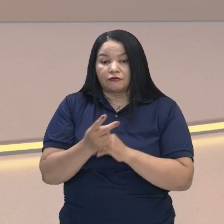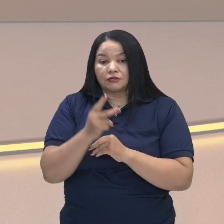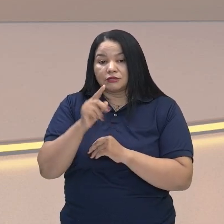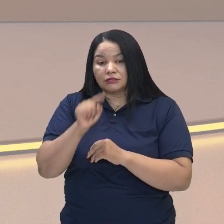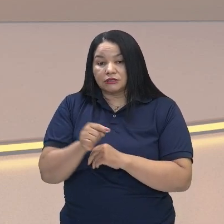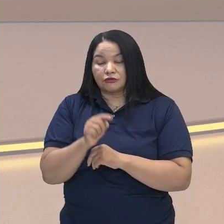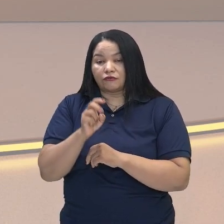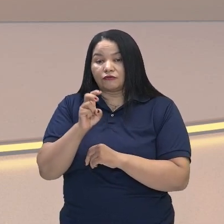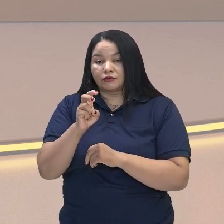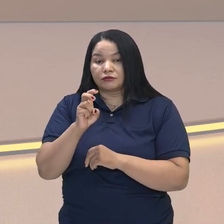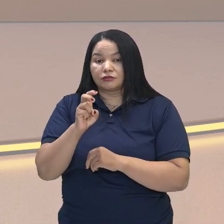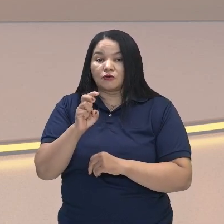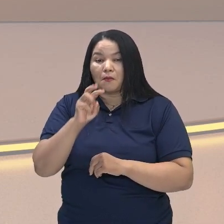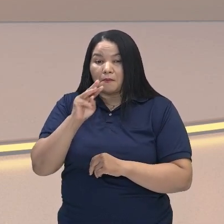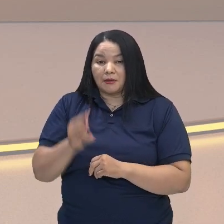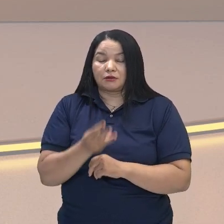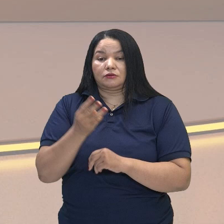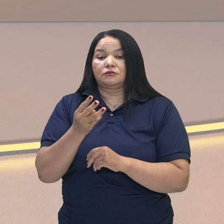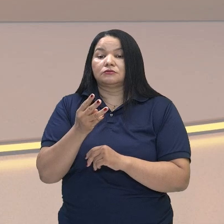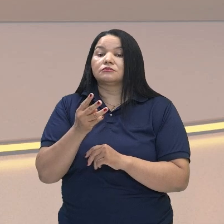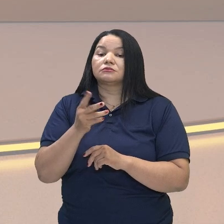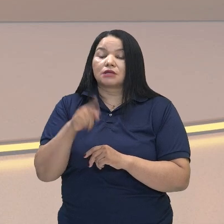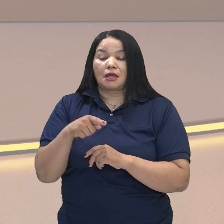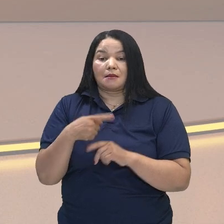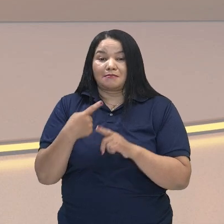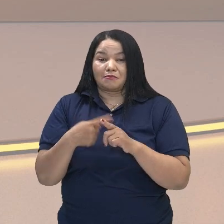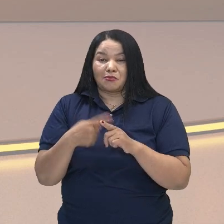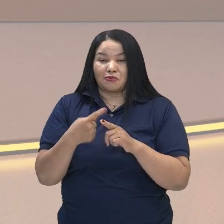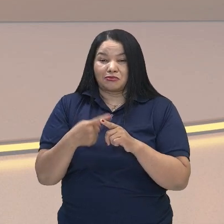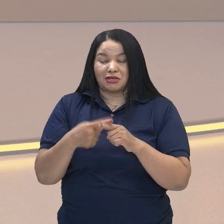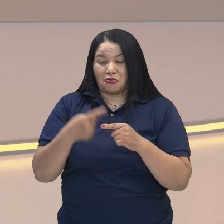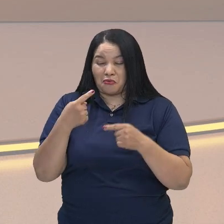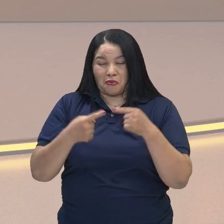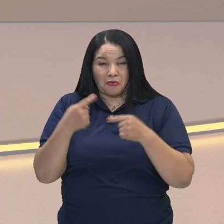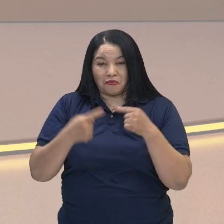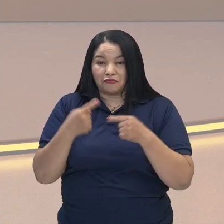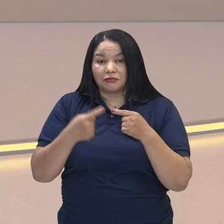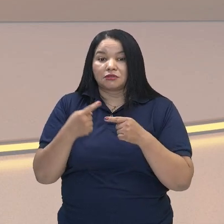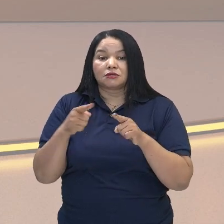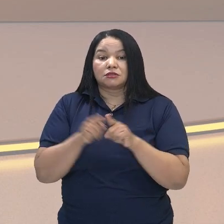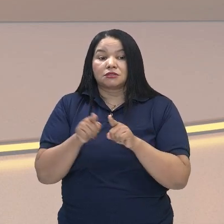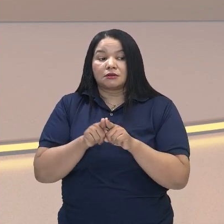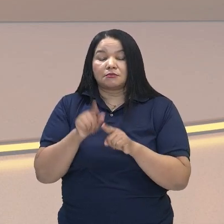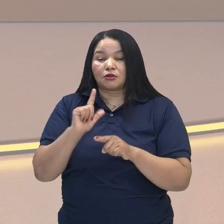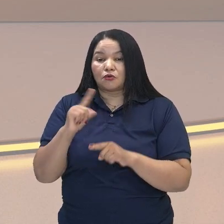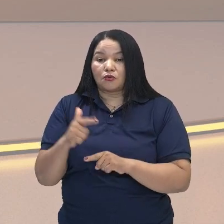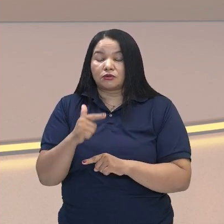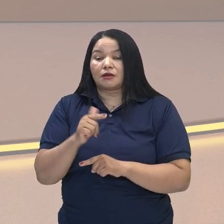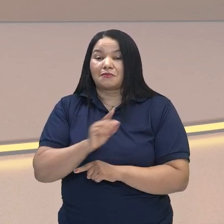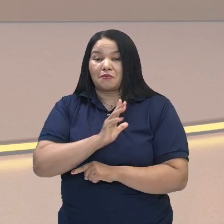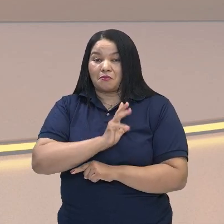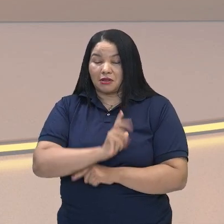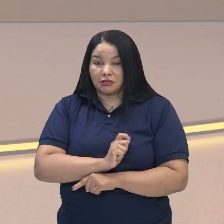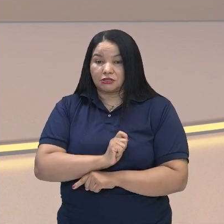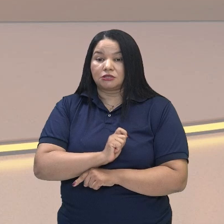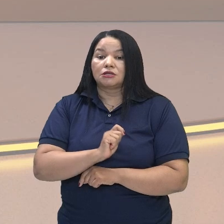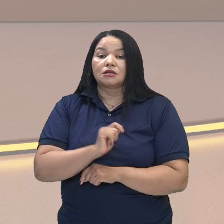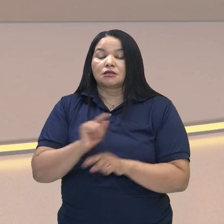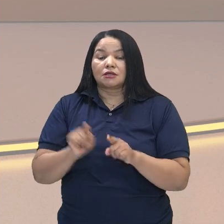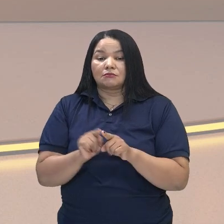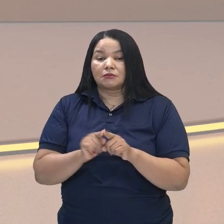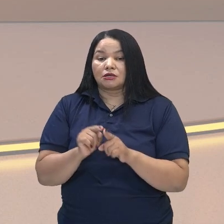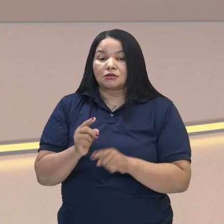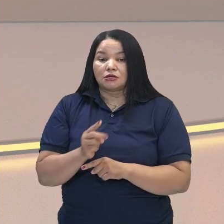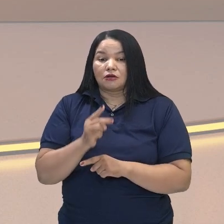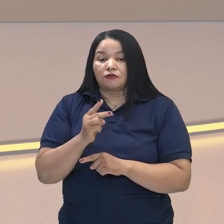5,5 milhões por conta dos conflitos que se tem na Síria. A área da Palestina, com 5,2 milhões.